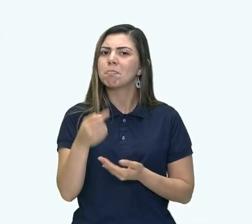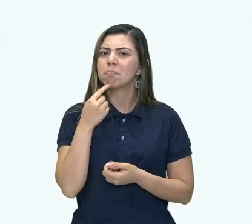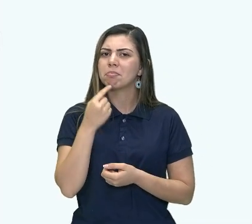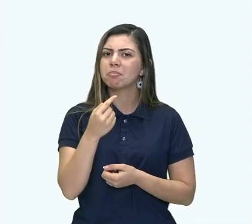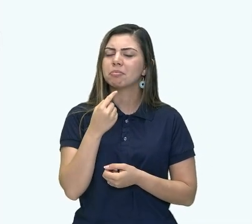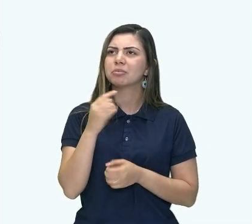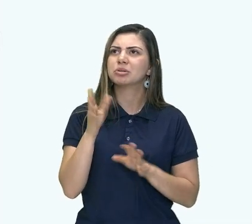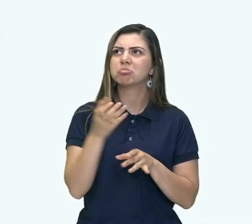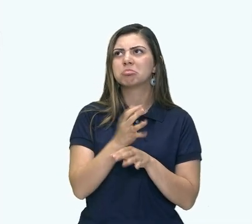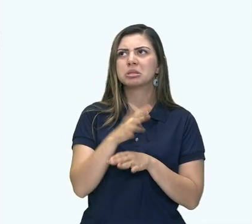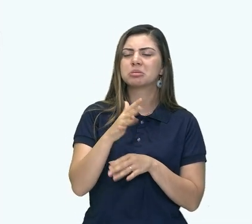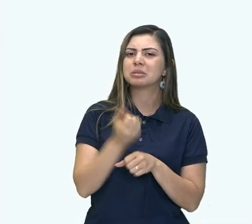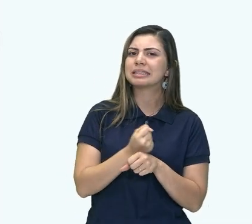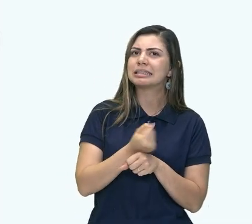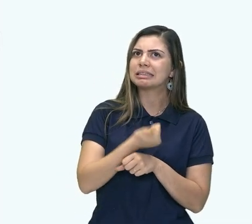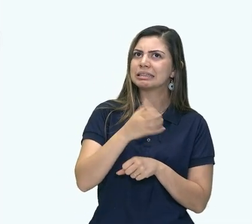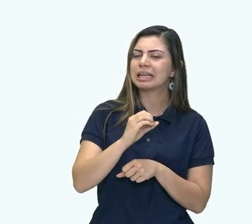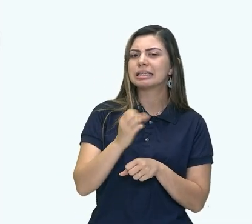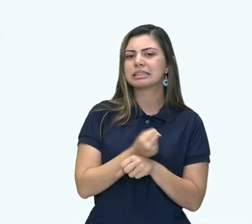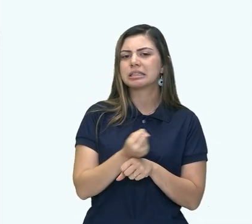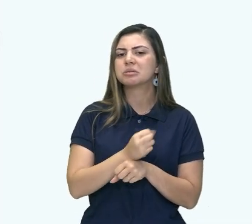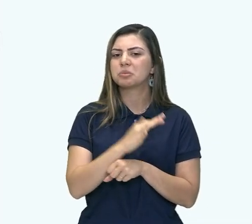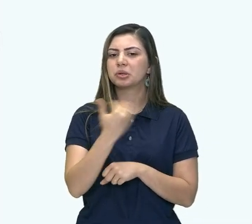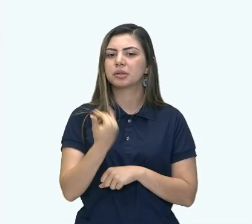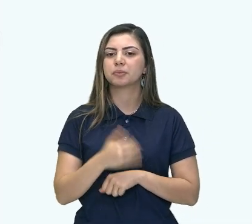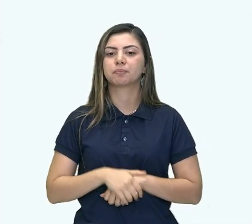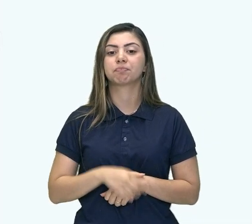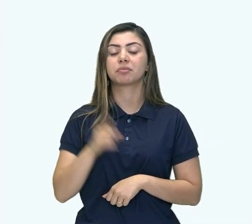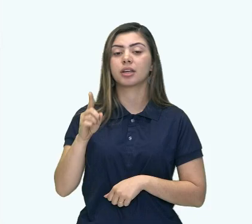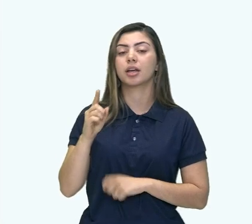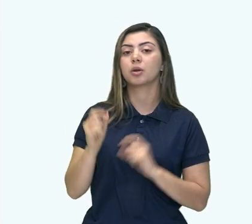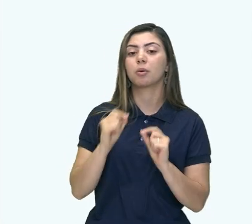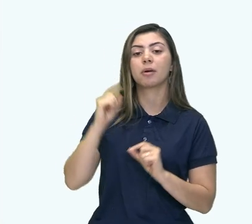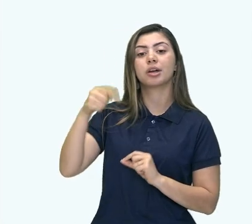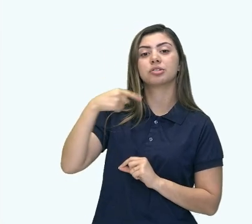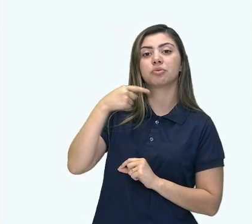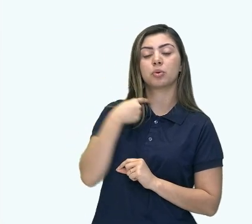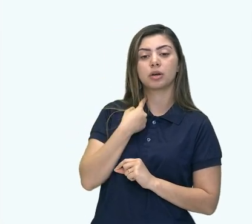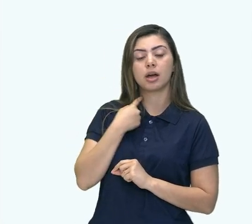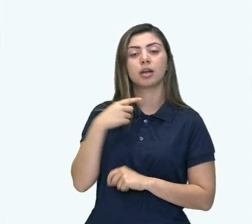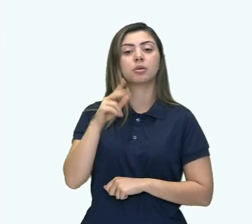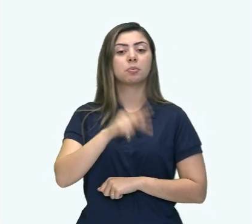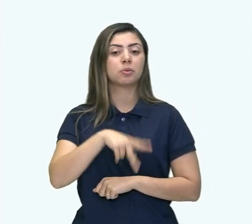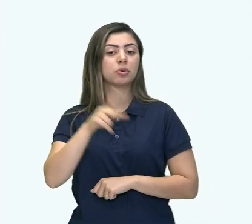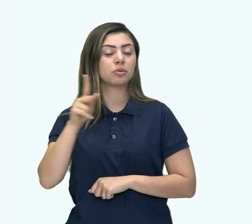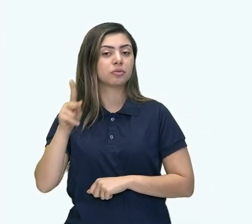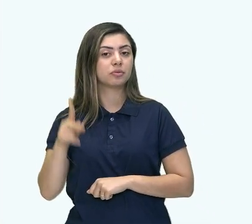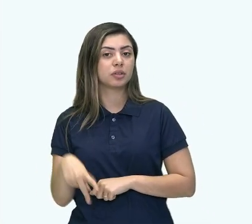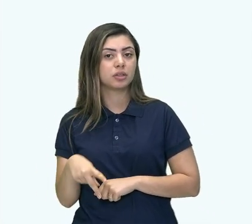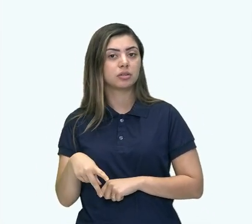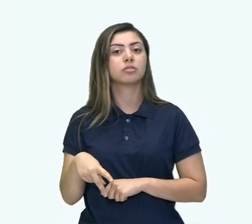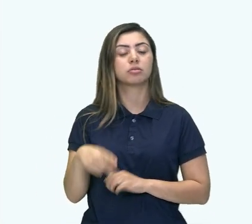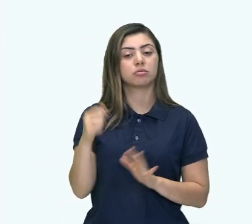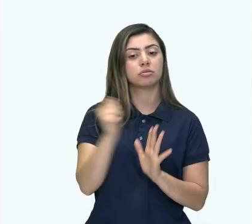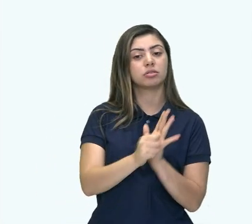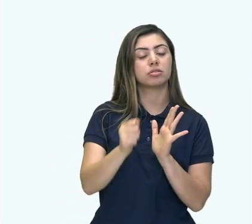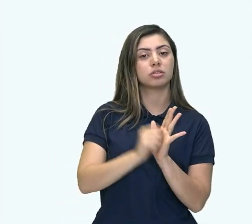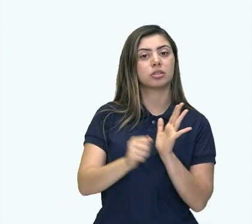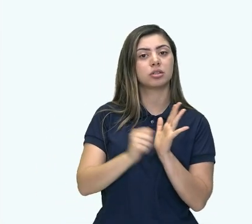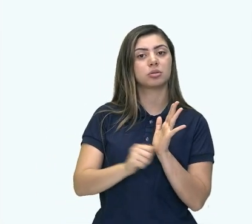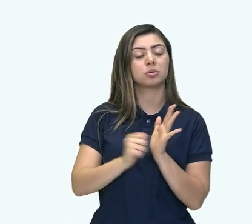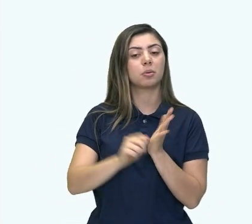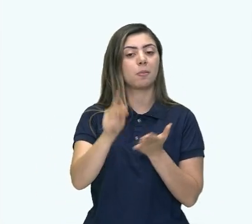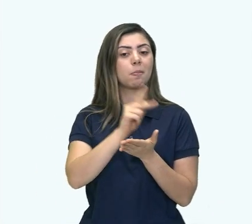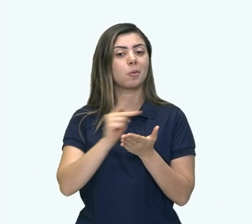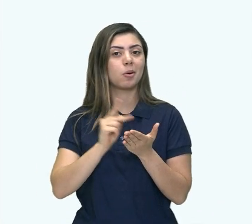mais de 10 anos. Ariano Suassuna foi advogado, professor, dramaturgo, poeta e